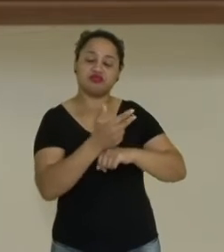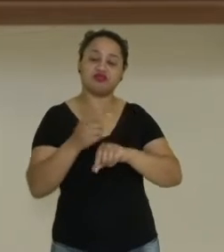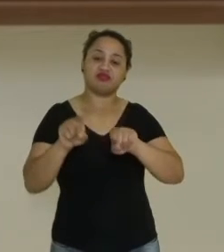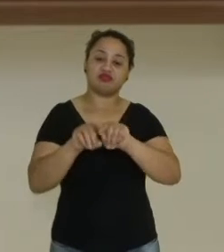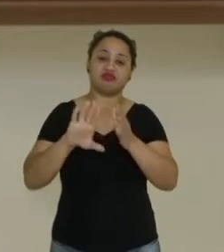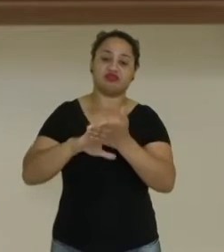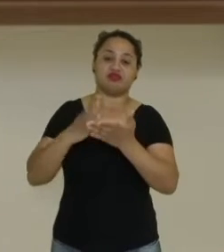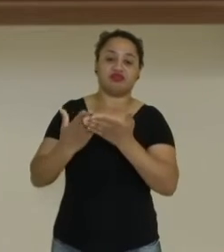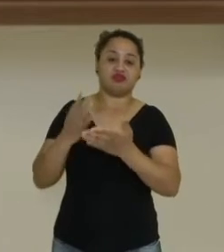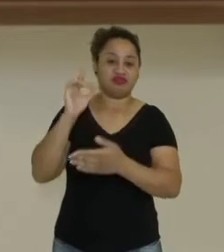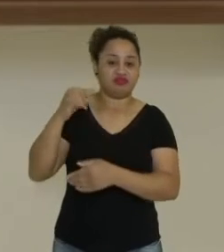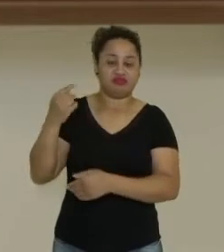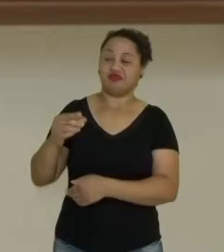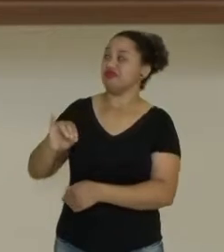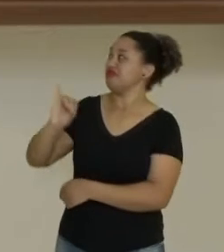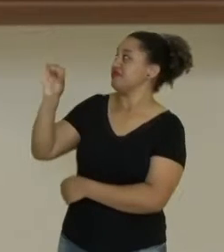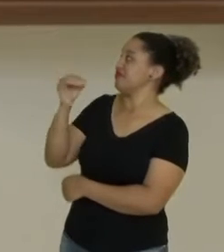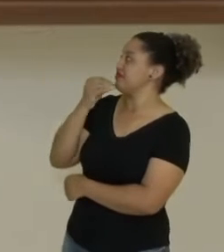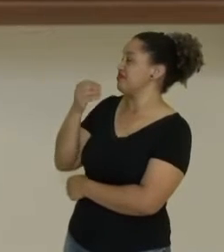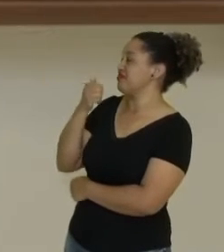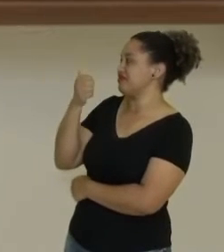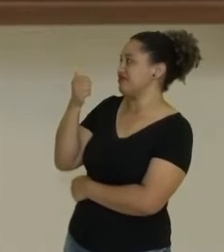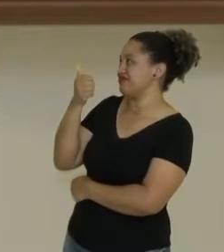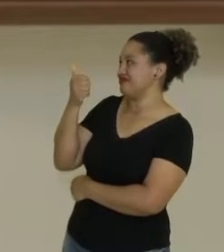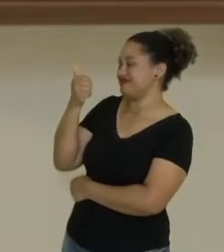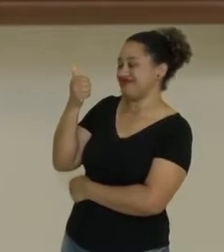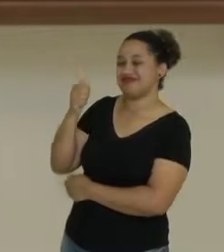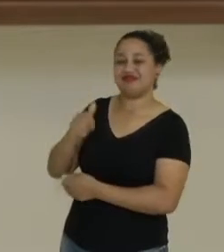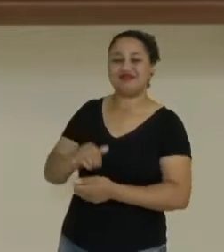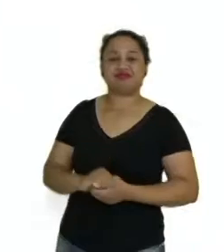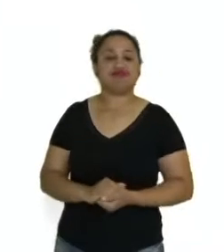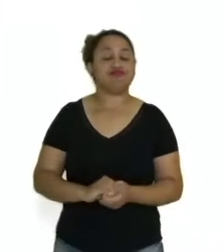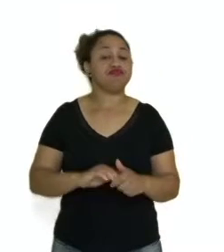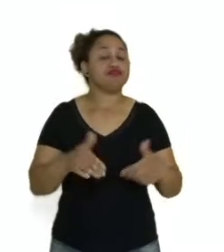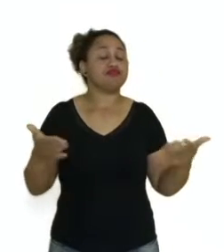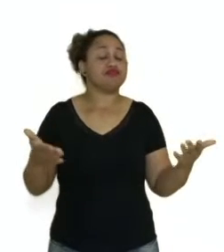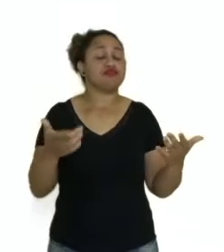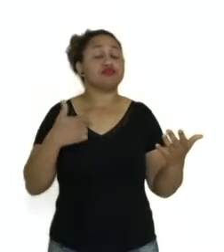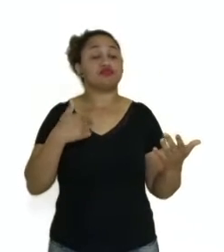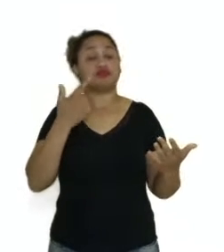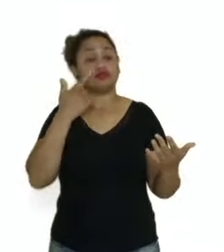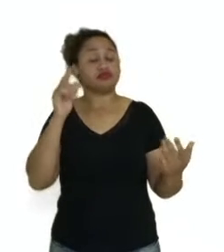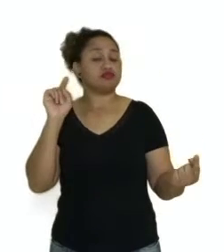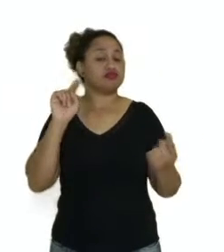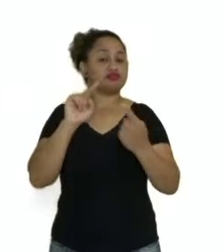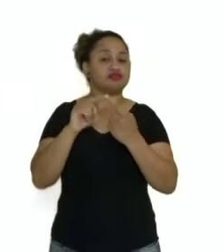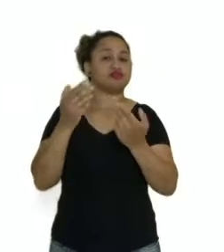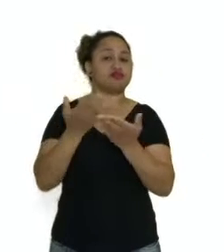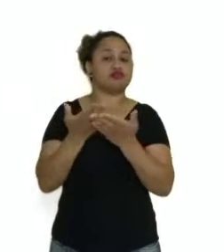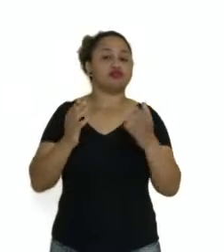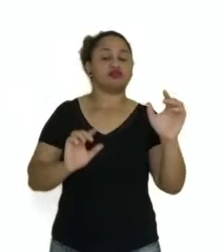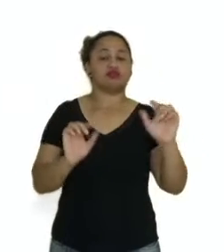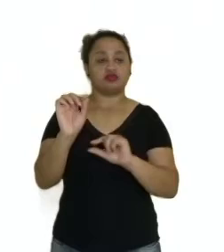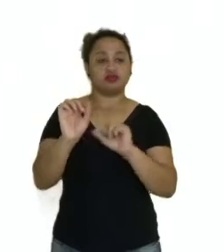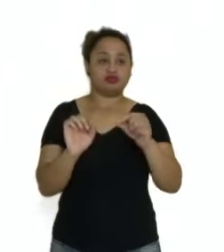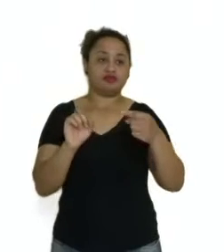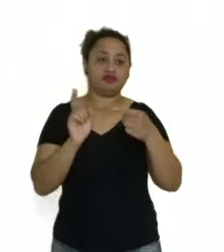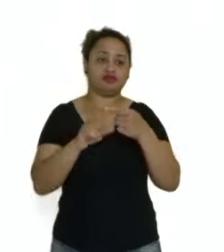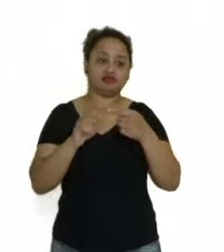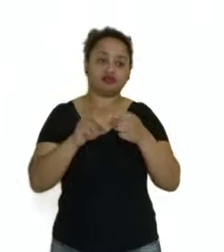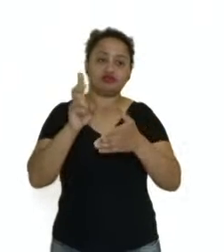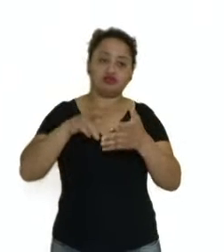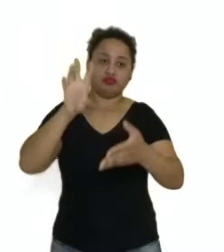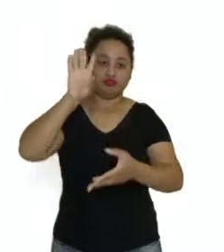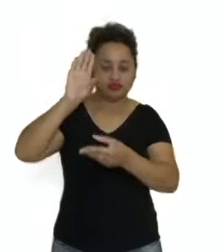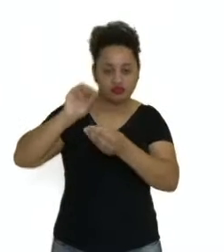intérprete Jéssica. Olá, Jéssica. Tranquilo aí? Seguimos observando os objetivos, que são ler